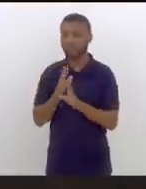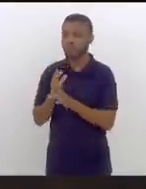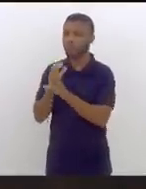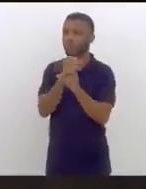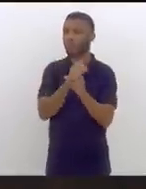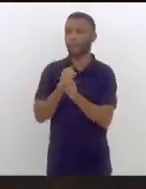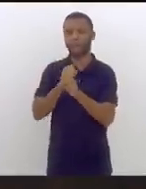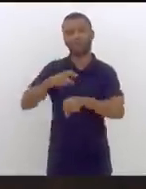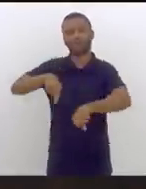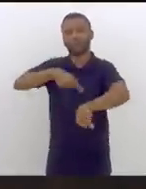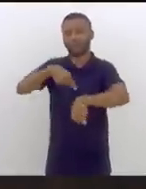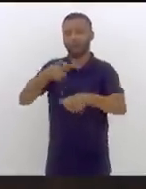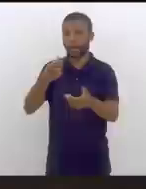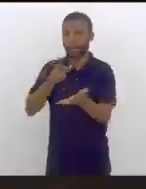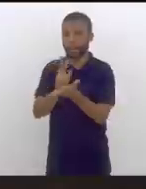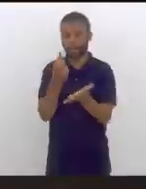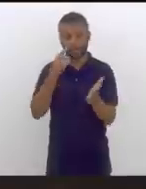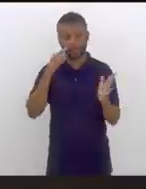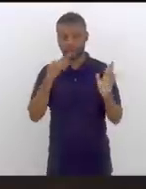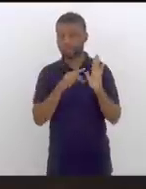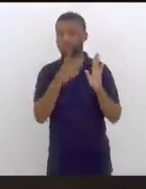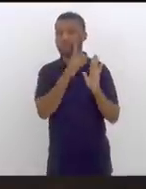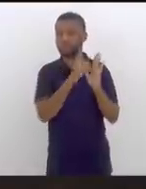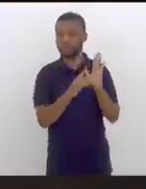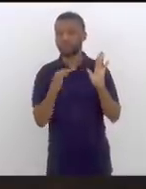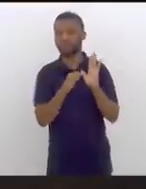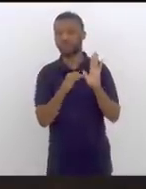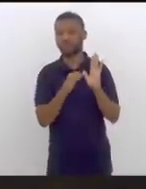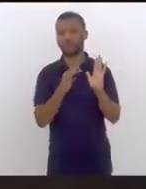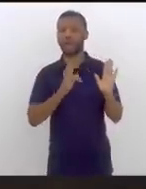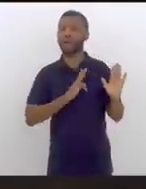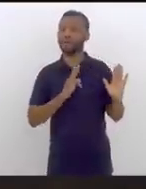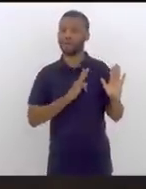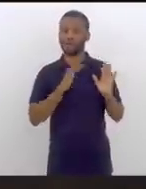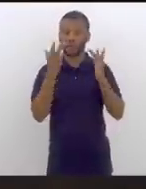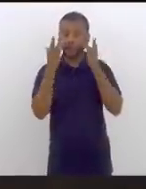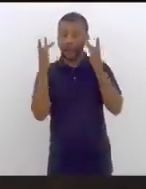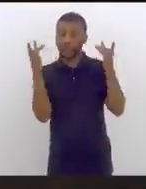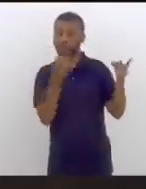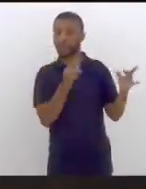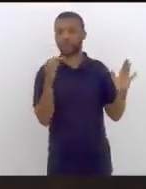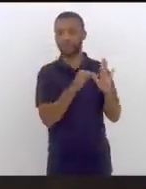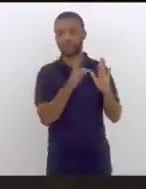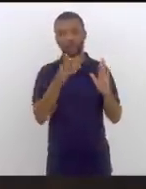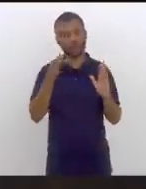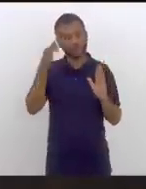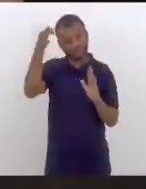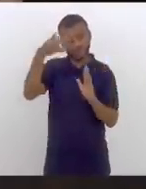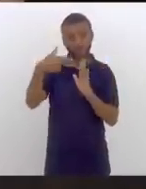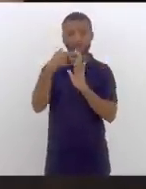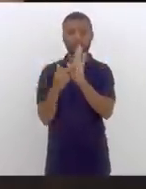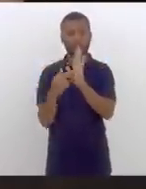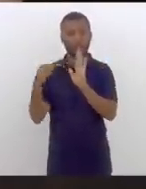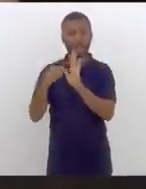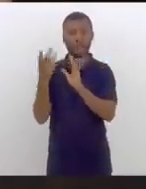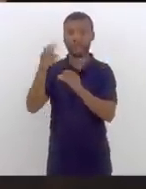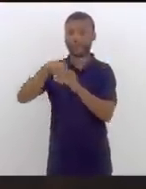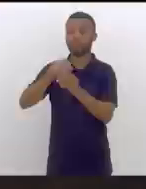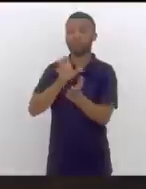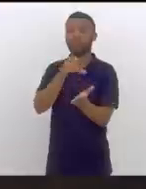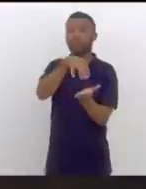estando previsto em decreto eu acho que a polícia tinha que atentar isso e que virasse regra dentro da das unidades